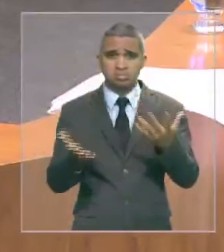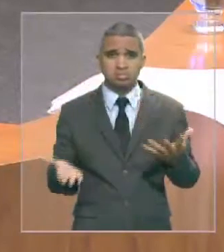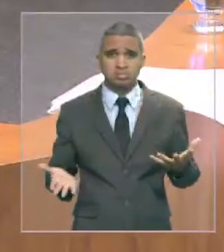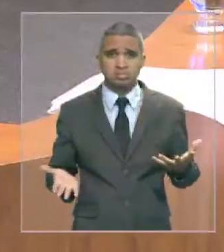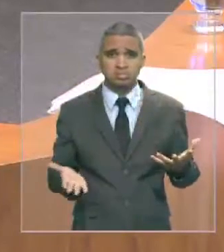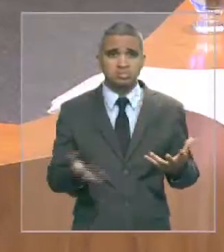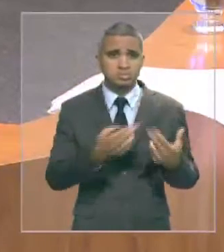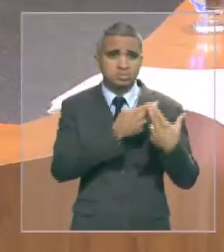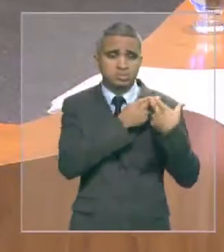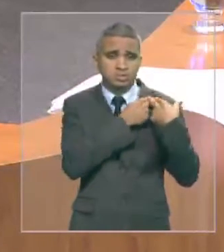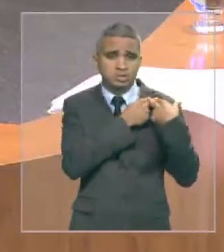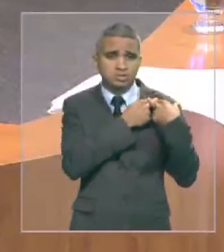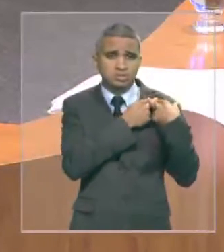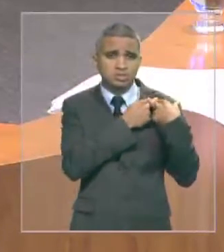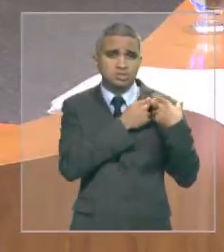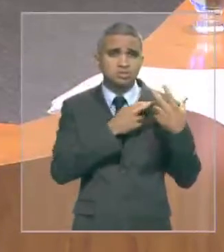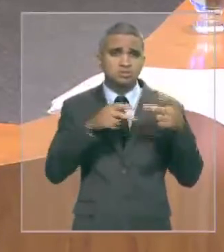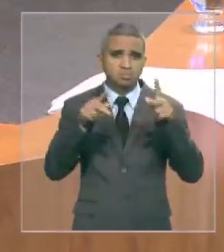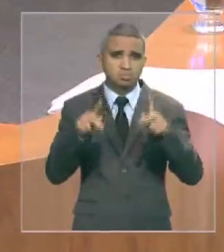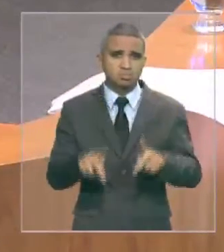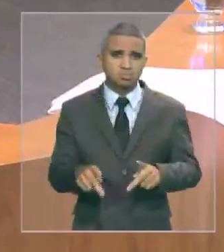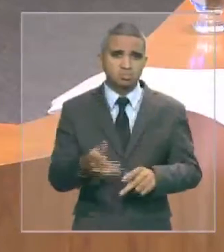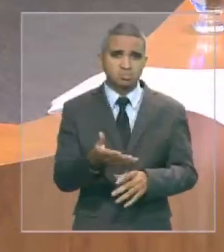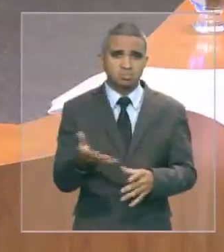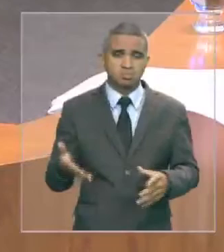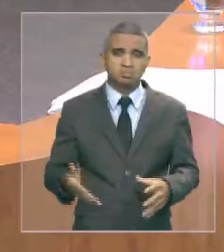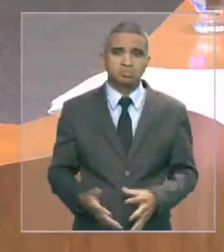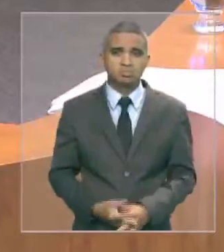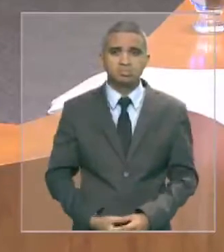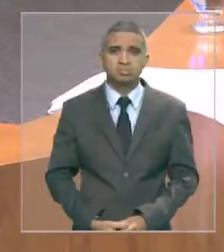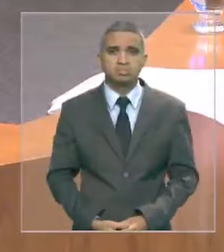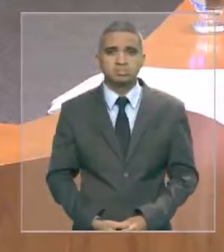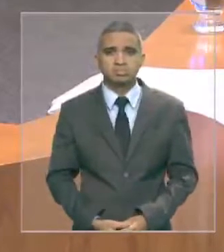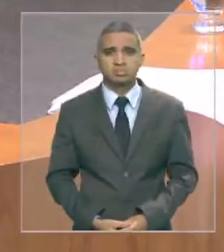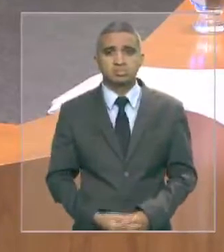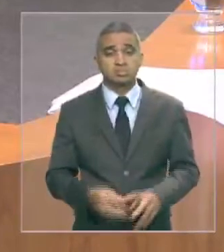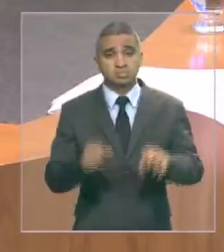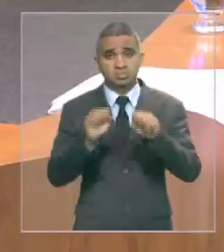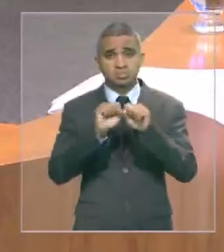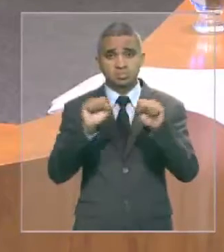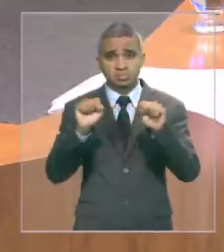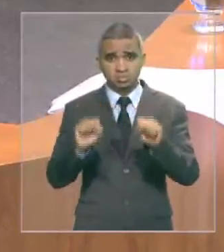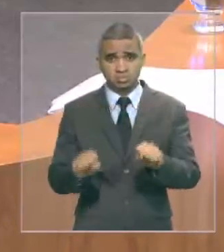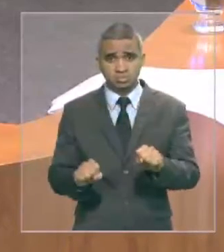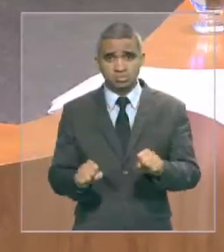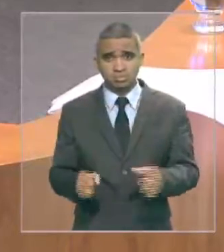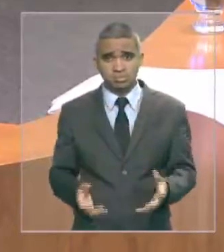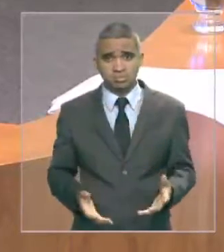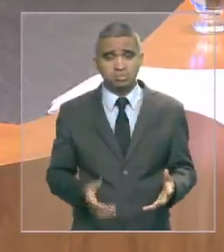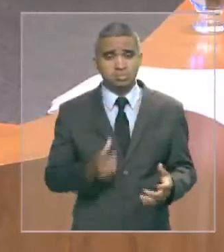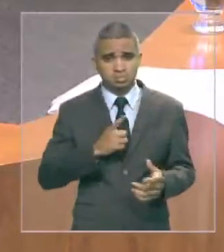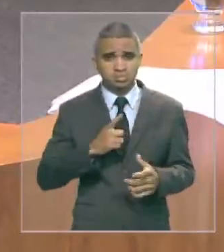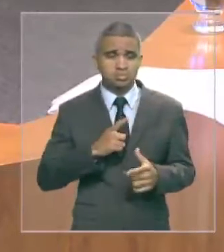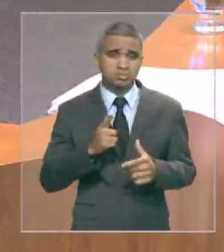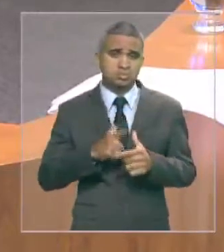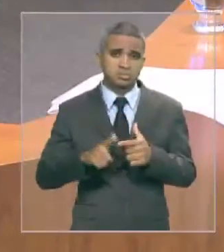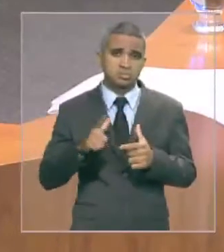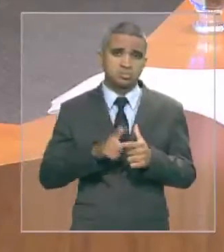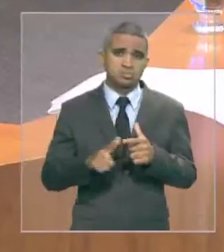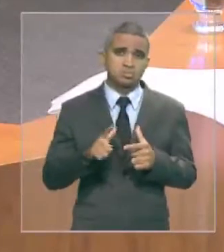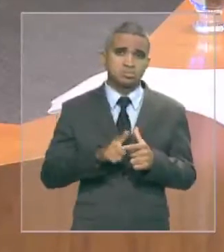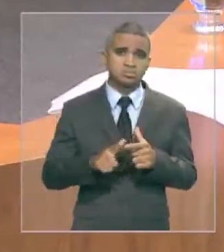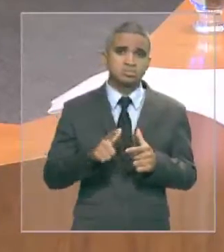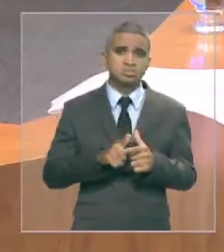foi responsável com a população. O sistema tem problemas